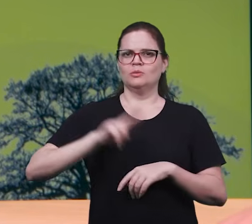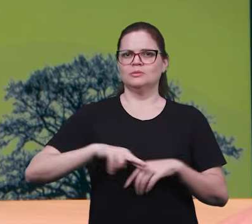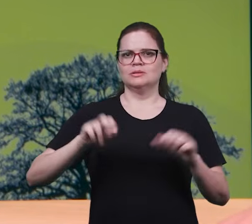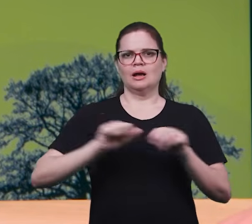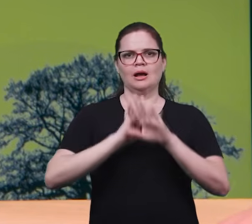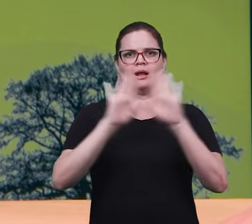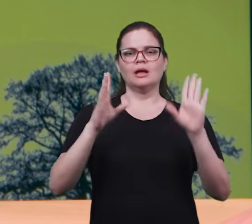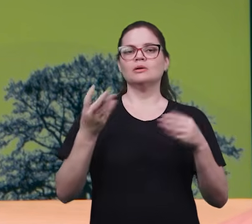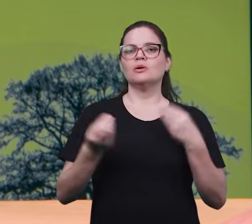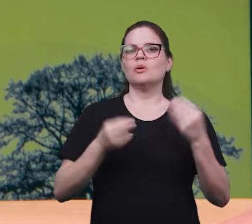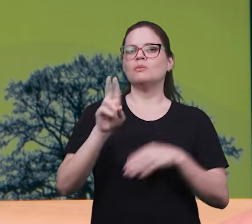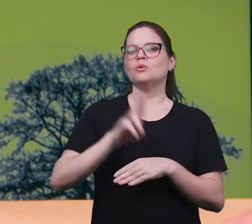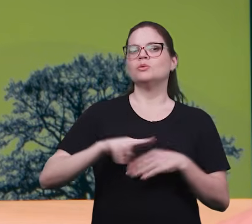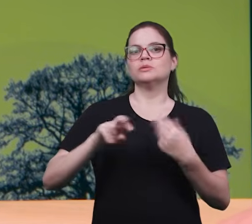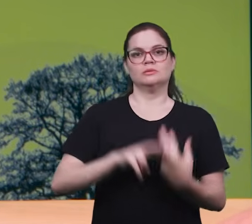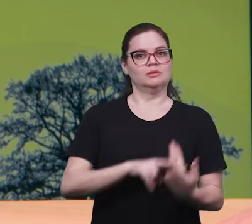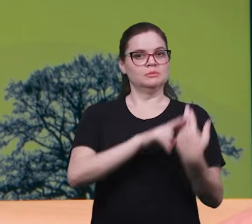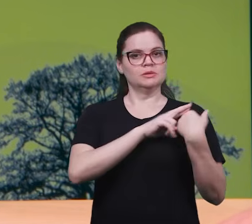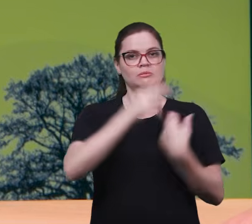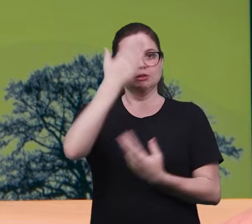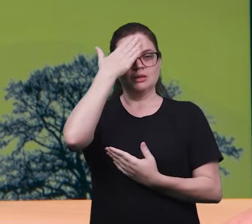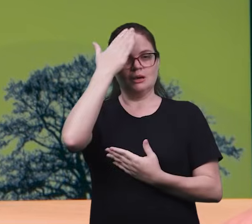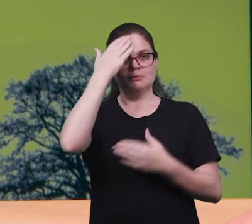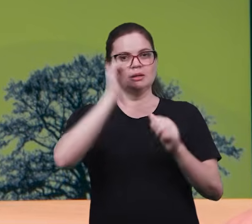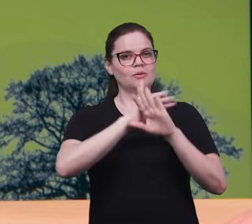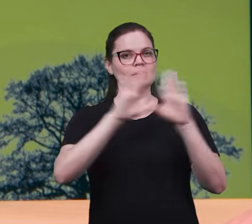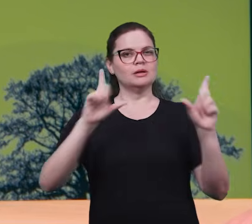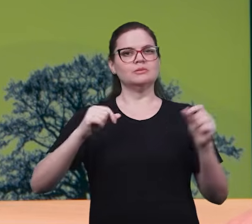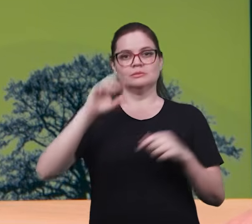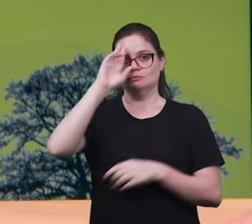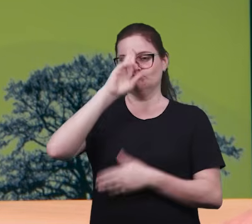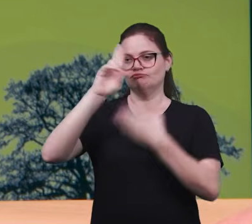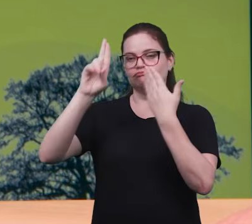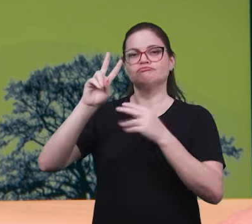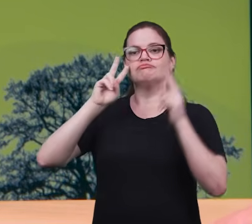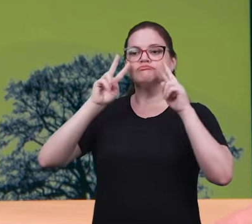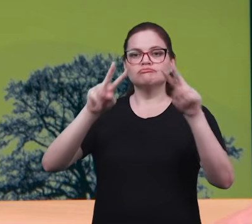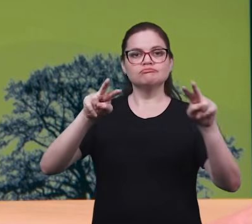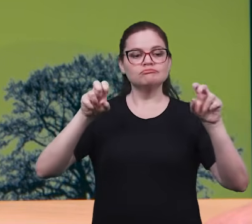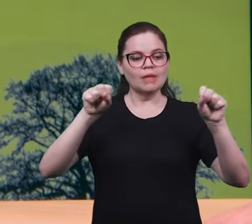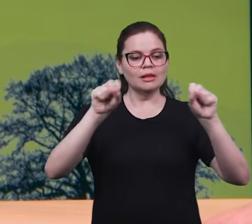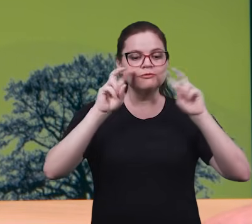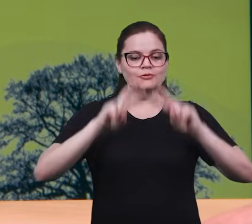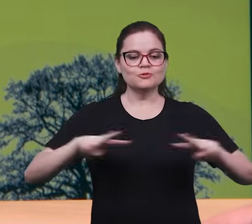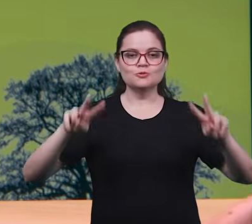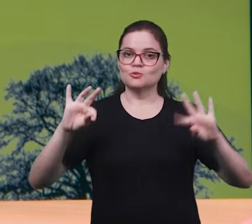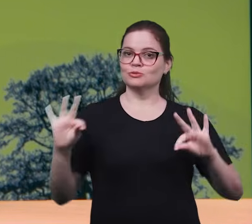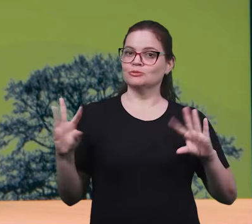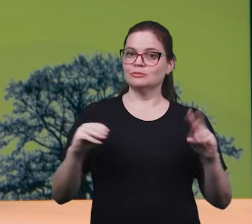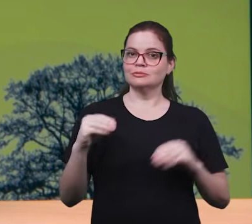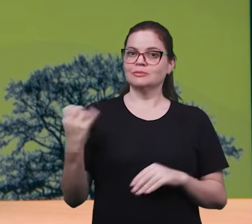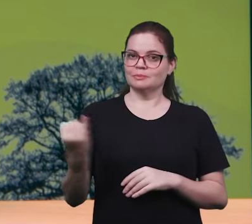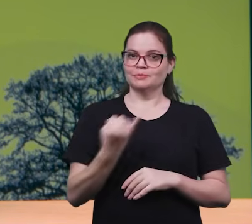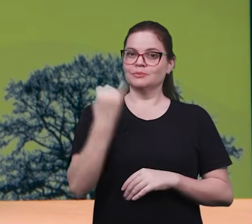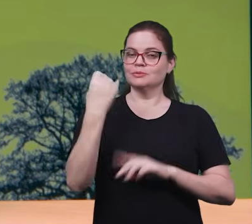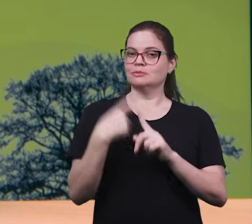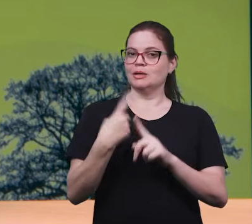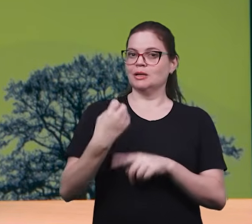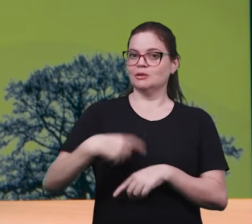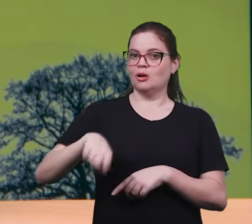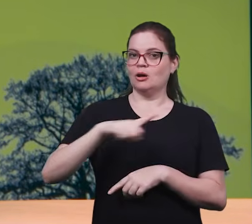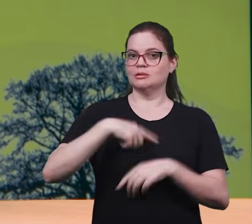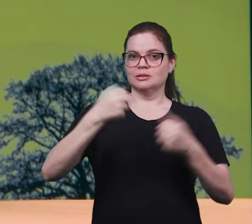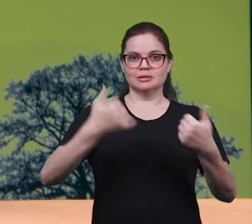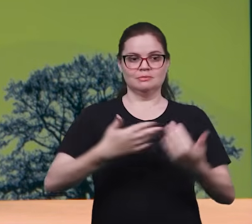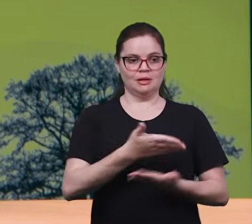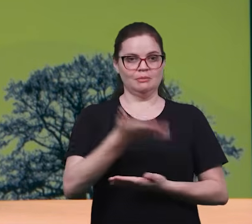deve utilizar com responsabilidade, sabendo que o Senhor vê todas as coisas. Isso é muito importante, porque quando nós falamos isso para as